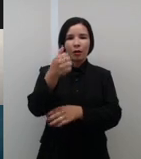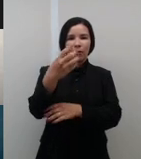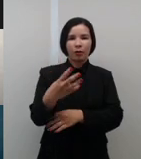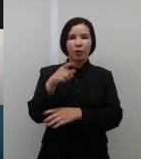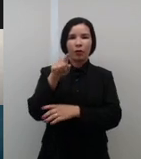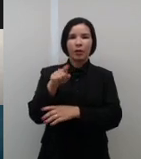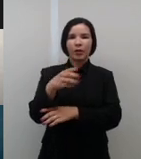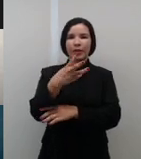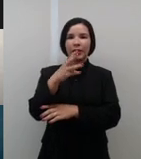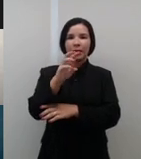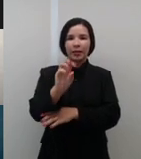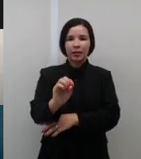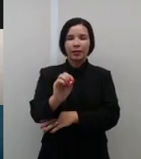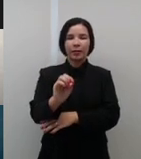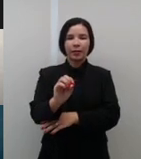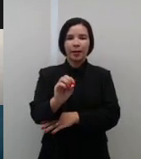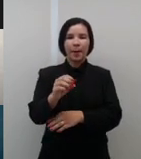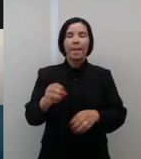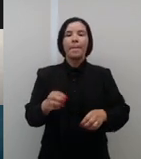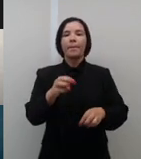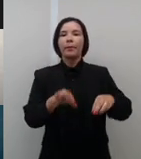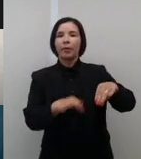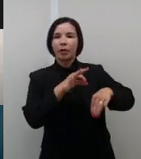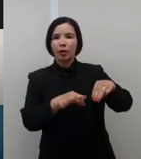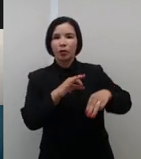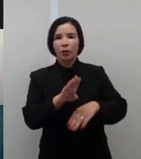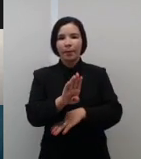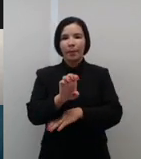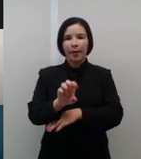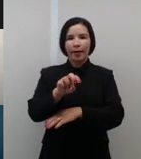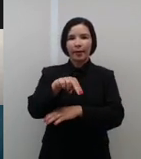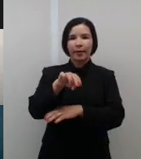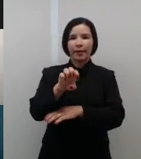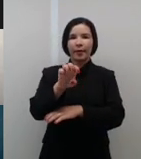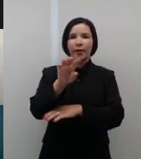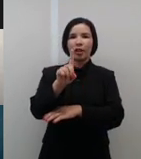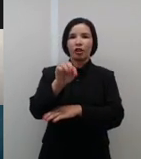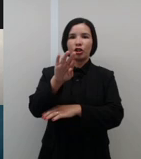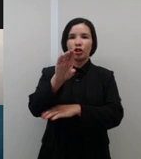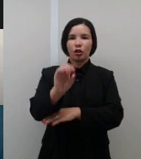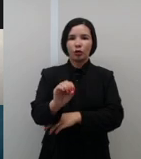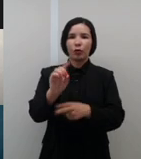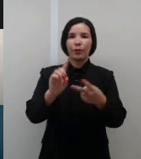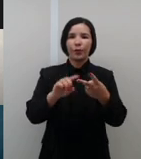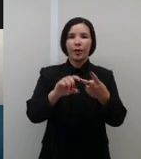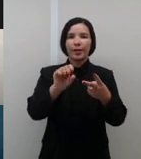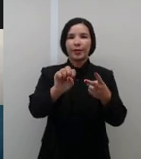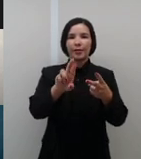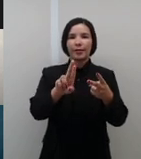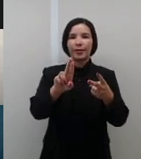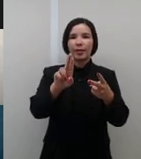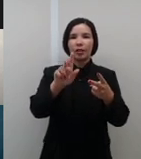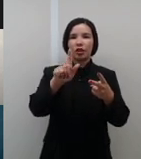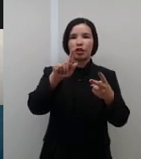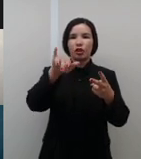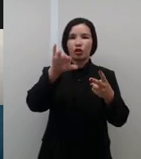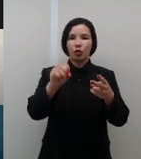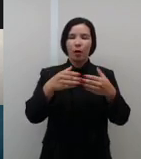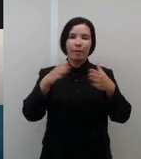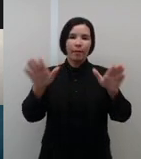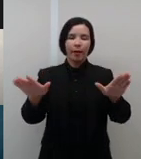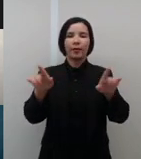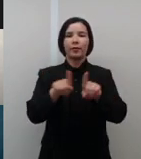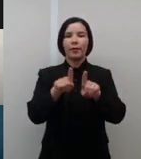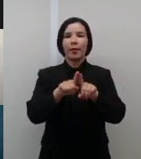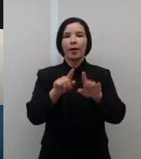senhores ministros Benedito Gonçalves, Sérgio Cuquina, Regina Helena Costa e Gurgel de Faria, foi aberta a sessão. Lida e não impugnada, foi